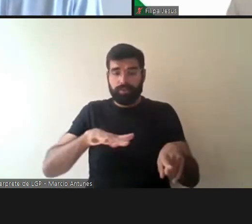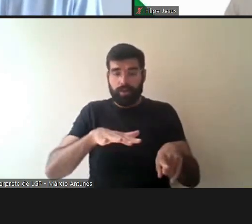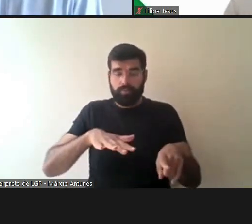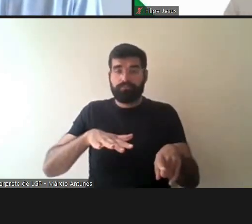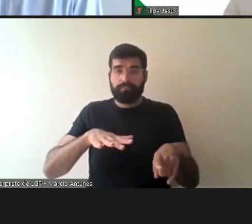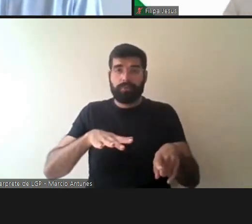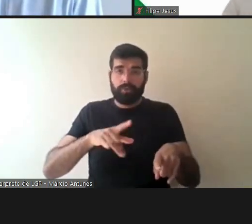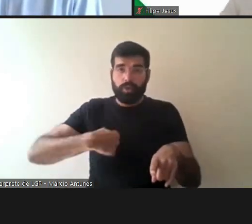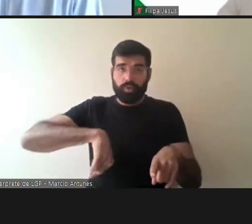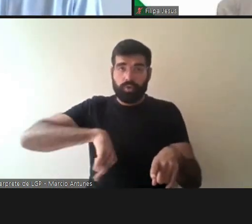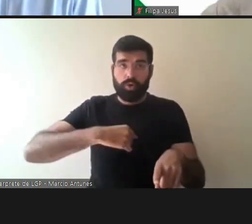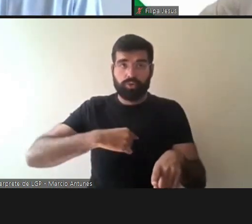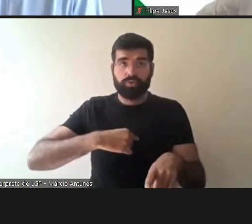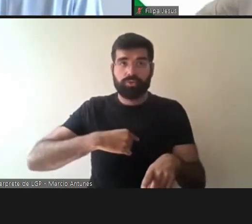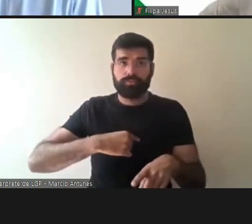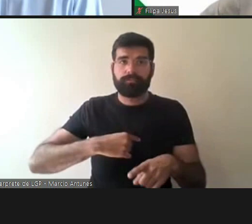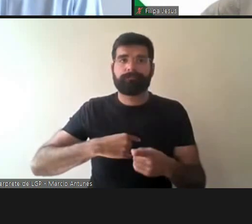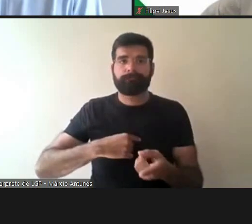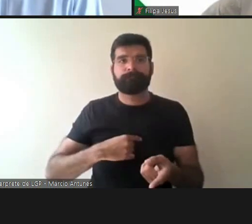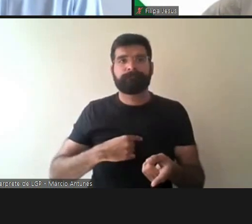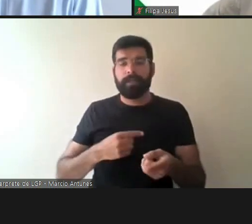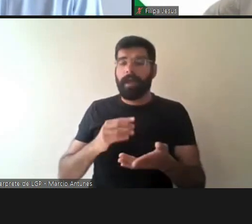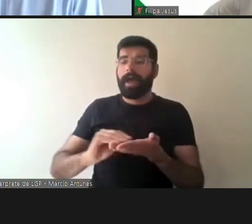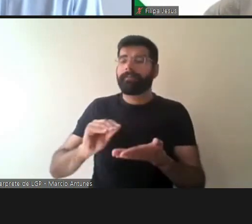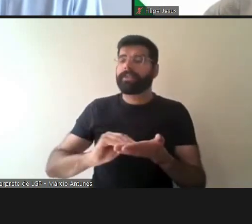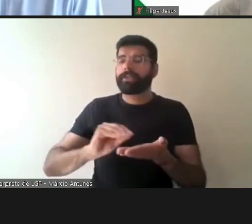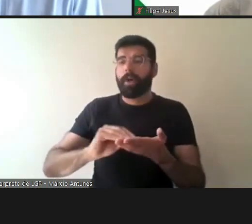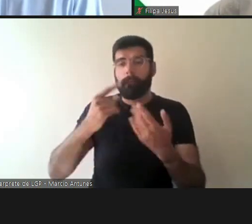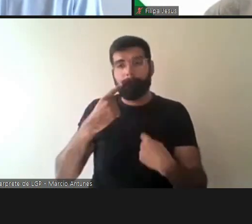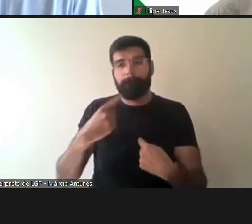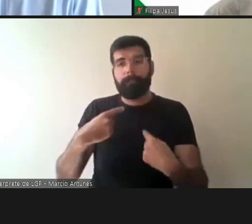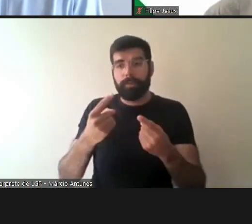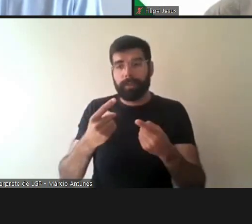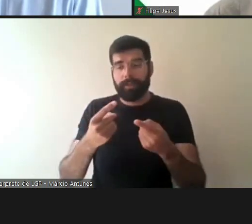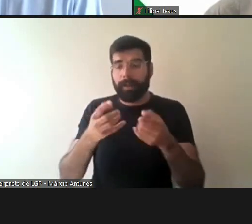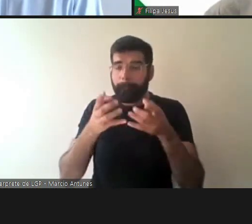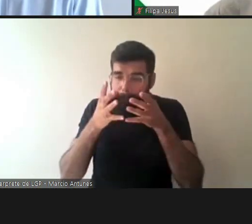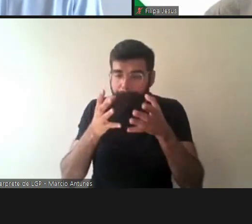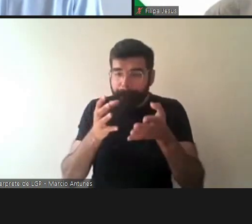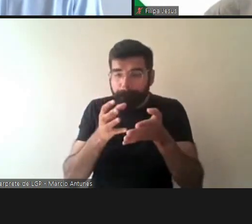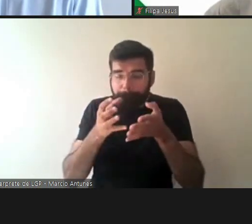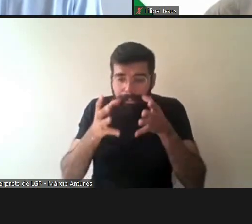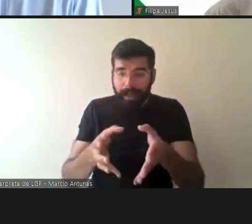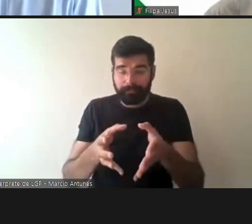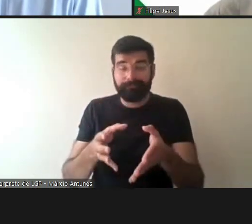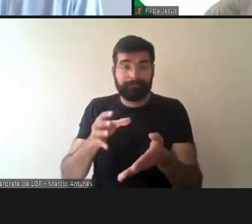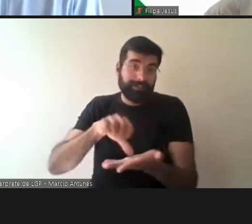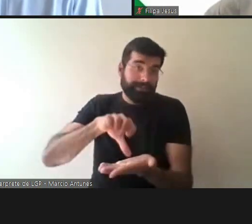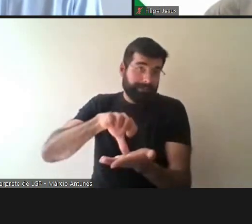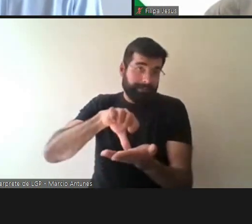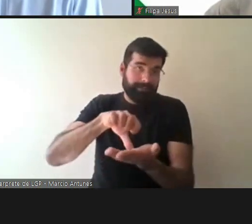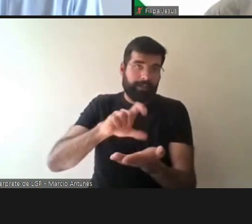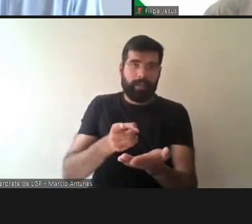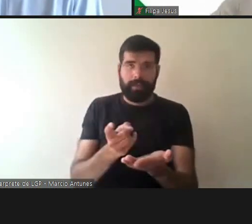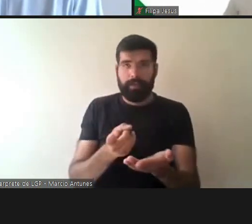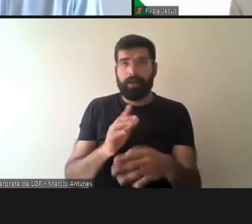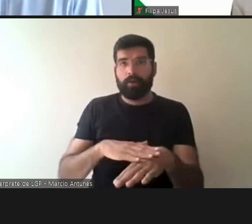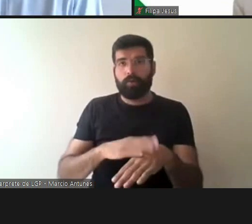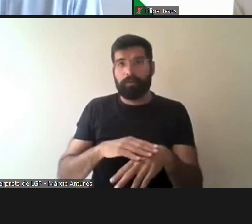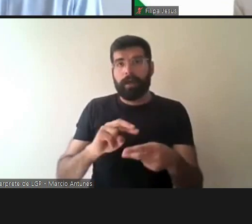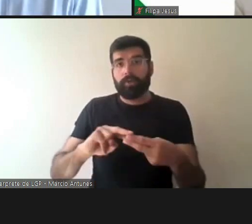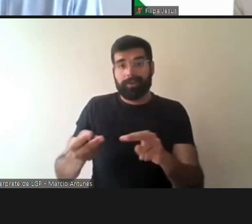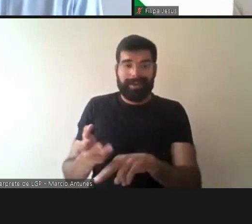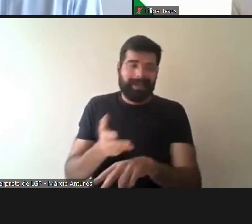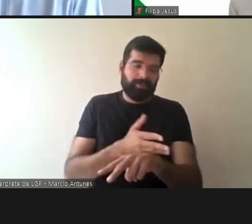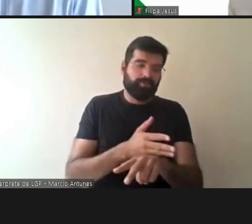de dirigir-nos para a administração pública central, digamos assim, uma vez que a autárquica já tinha